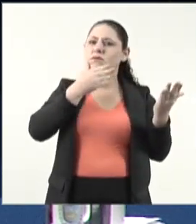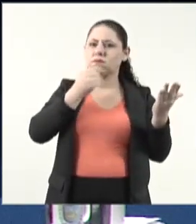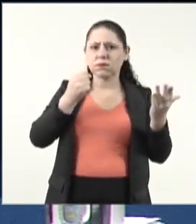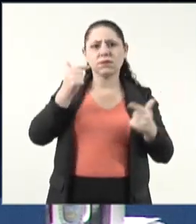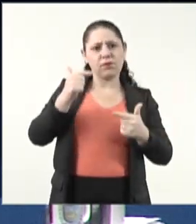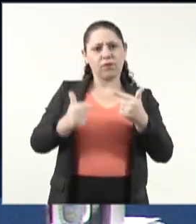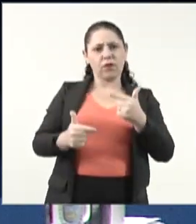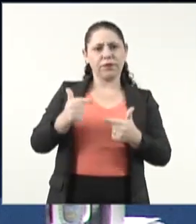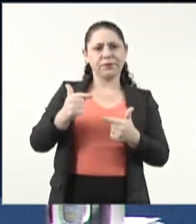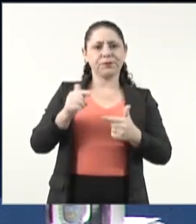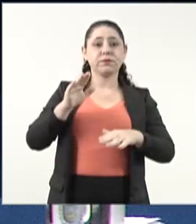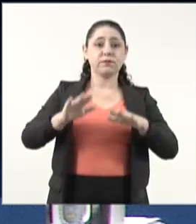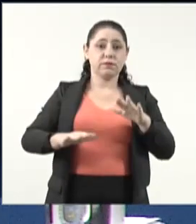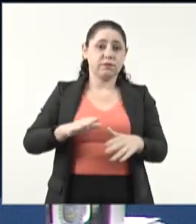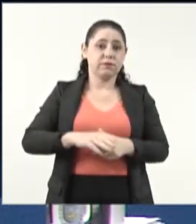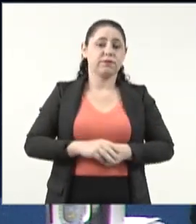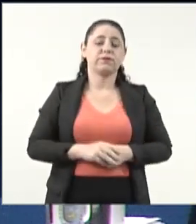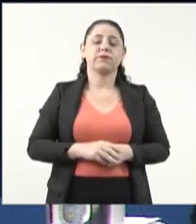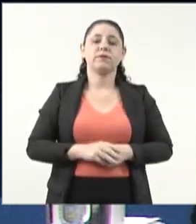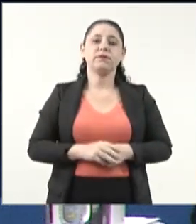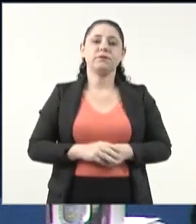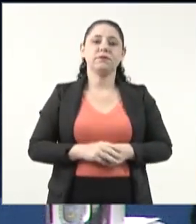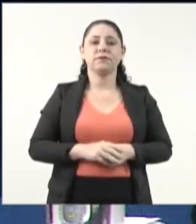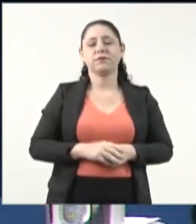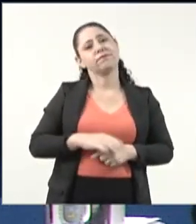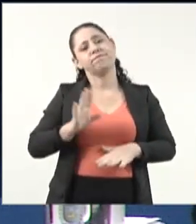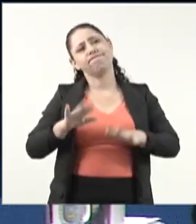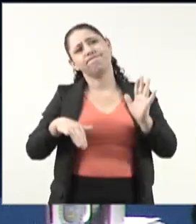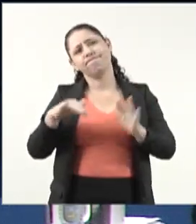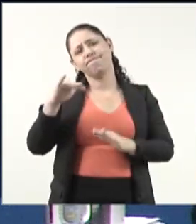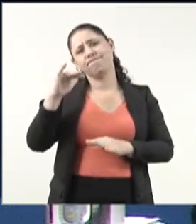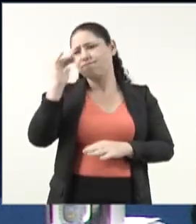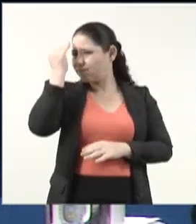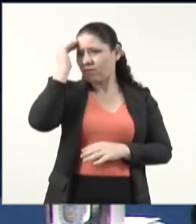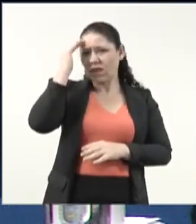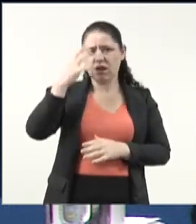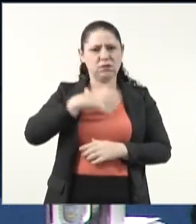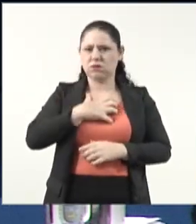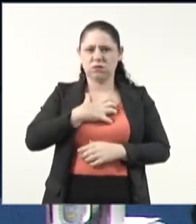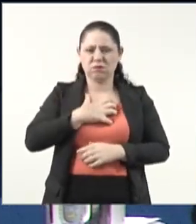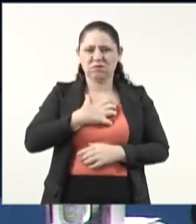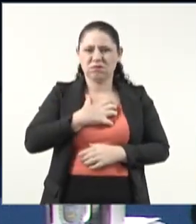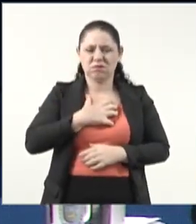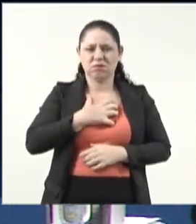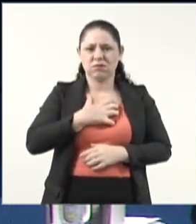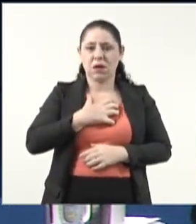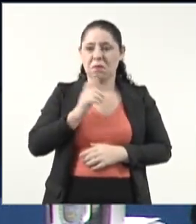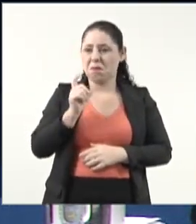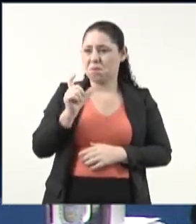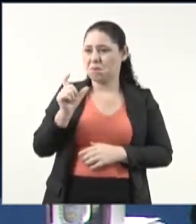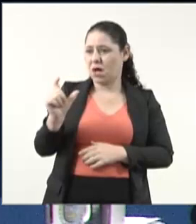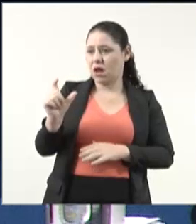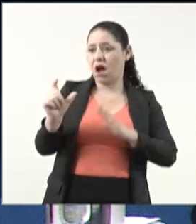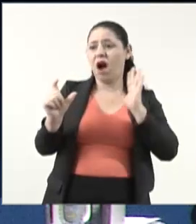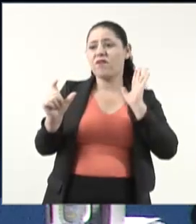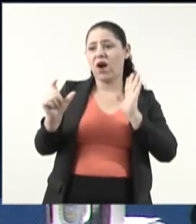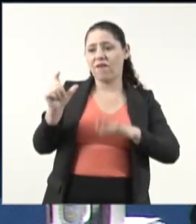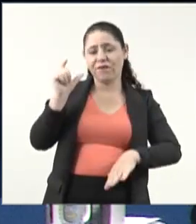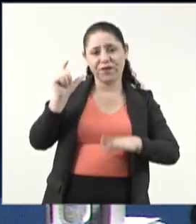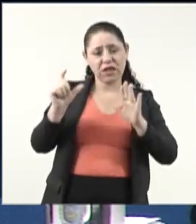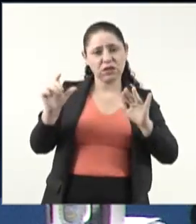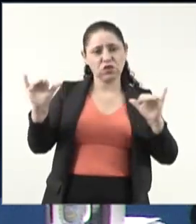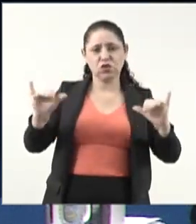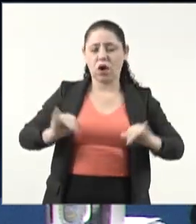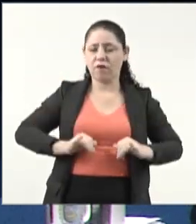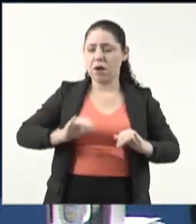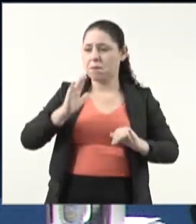estão aqui, que muitas vezes, talvez não entenda o nosso sentimento, que uma palavra muitas vezes agride mais do que